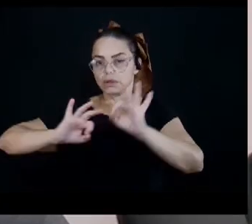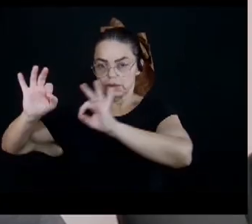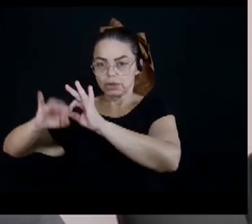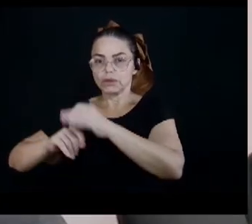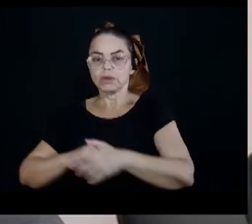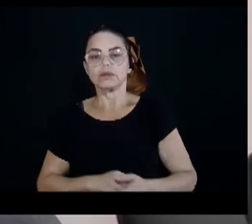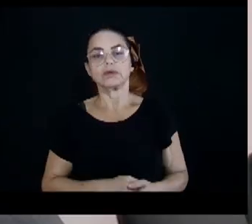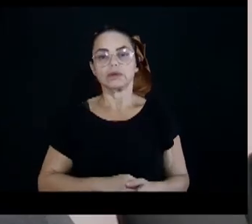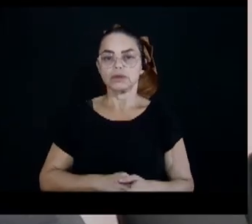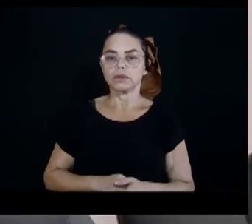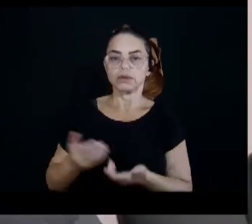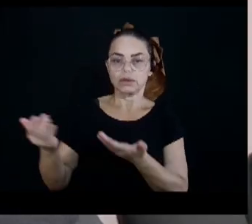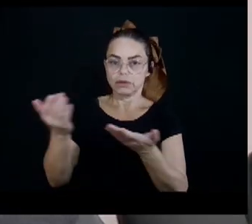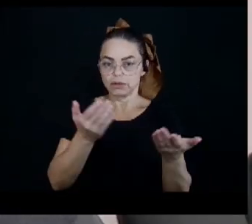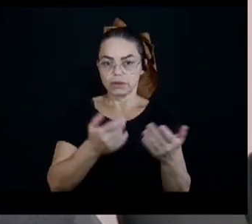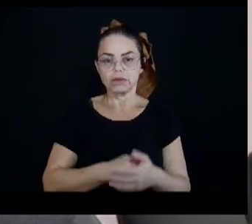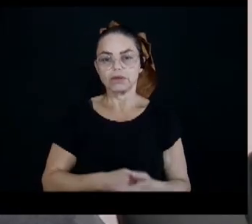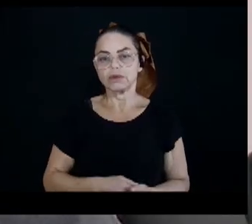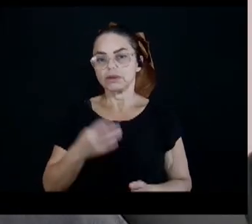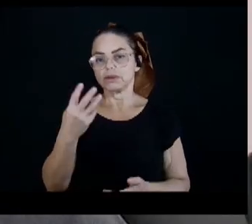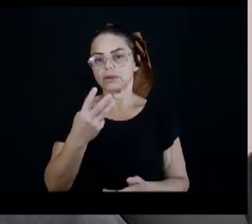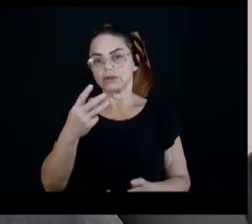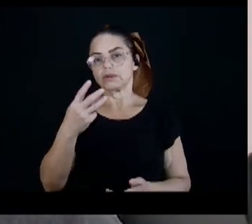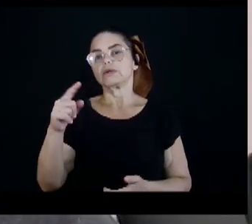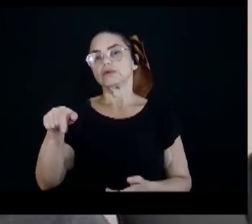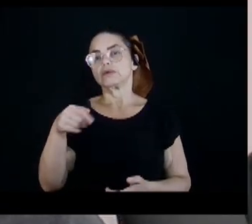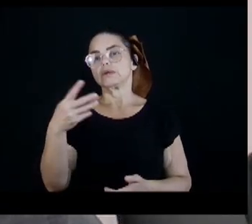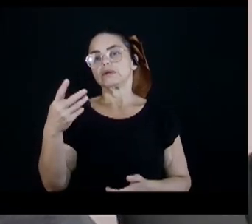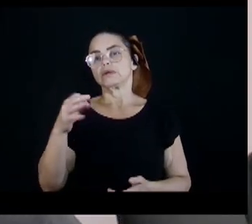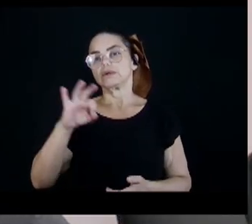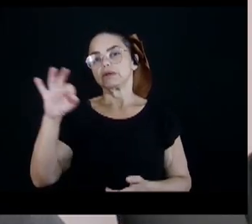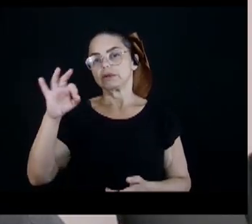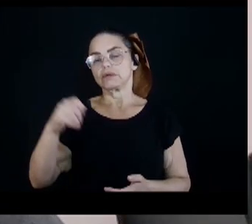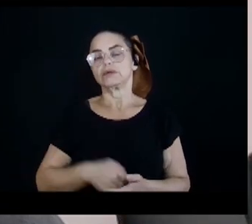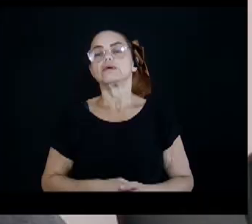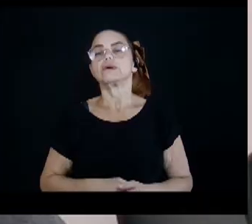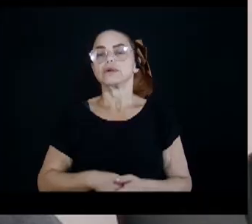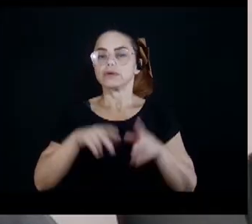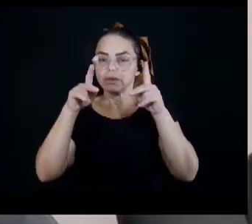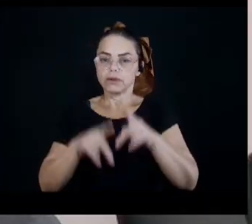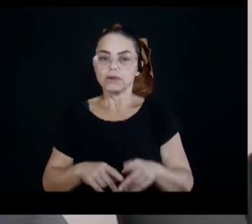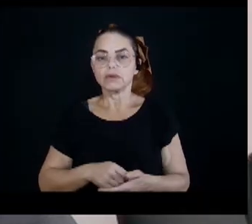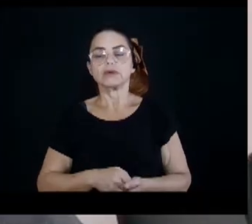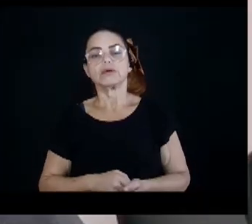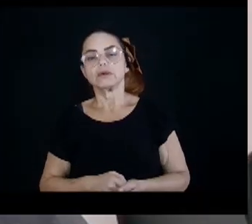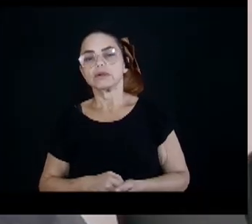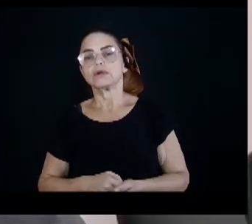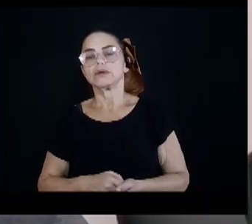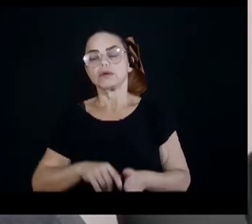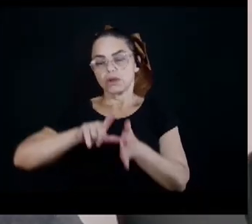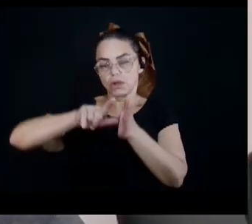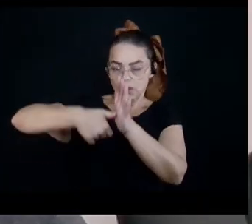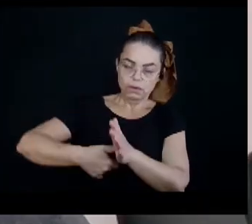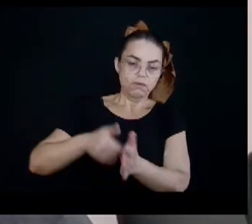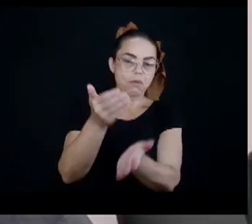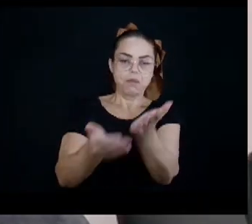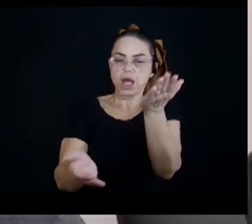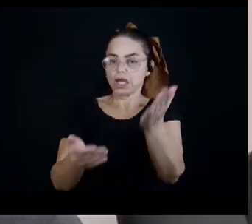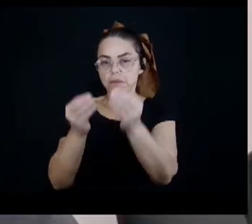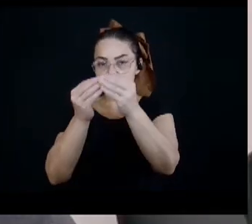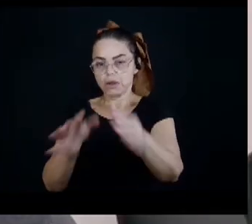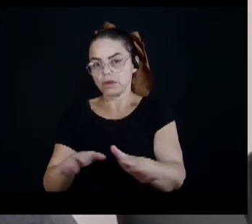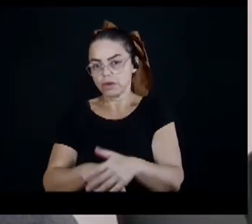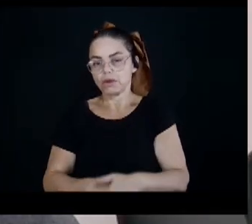esse 33,3% da população, eles vão estar atrasados. Não é à toa que a gente está tendo um boom em corrida